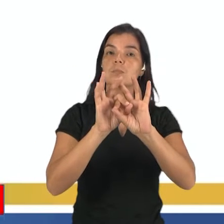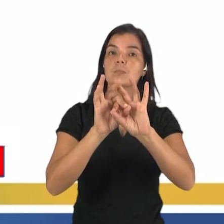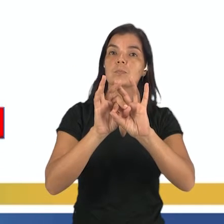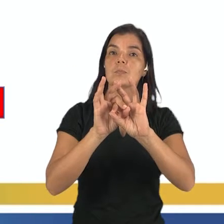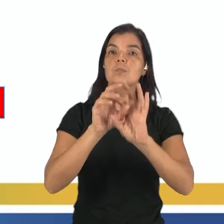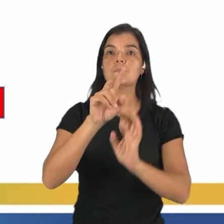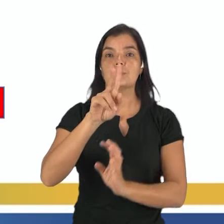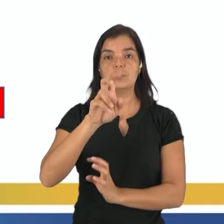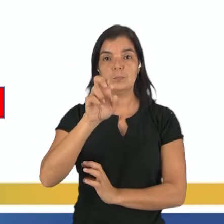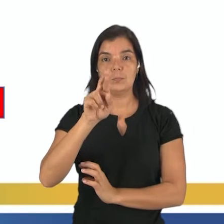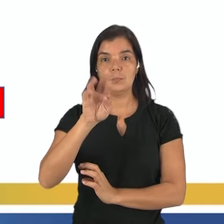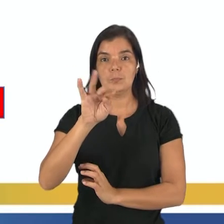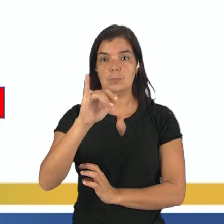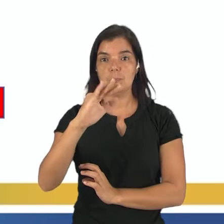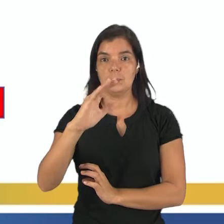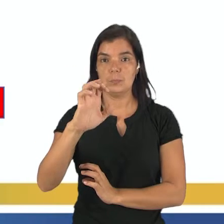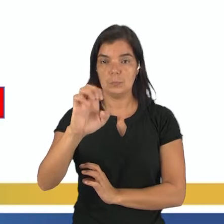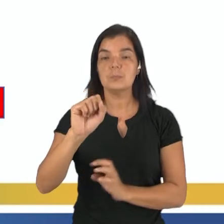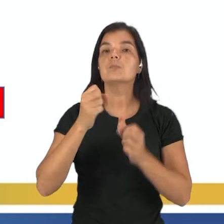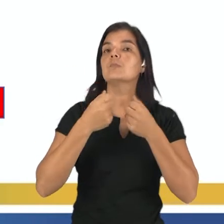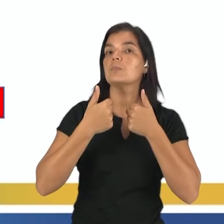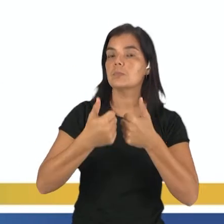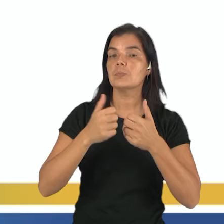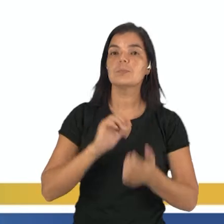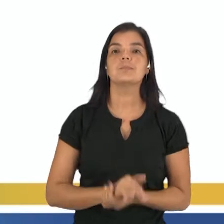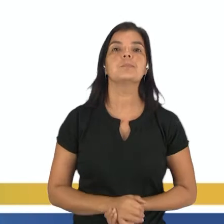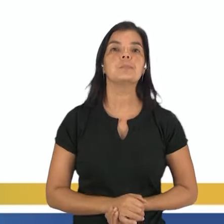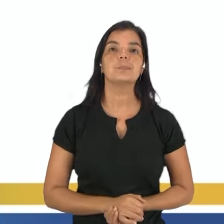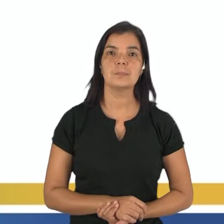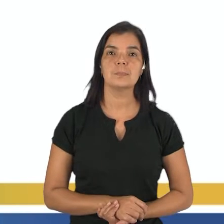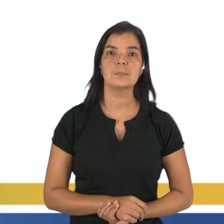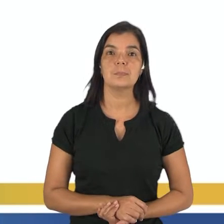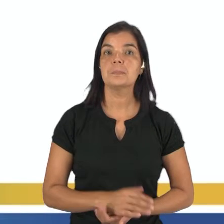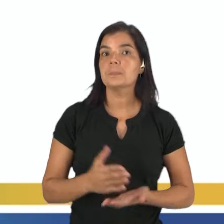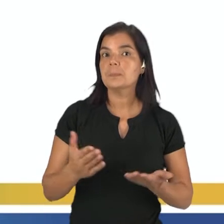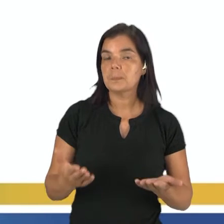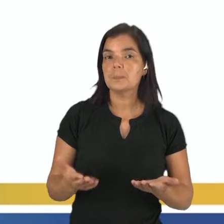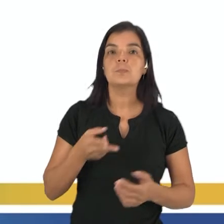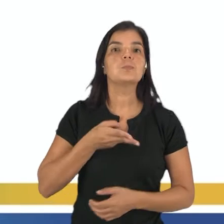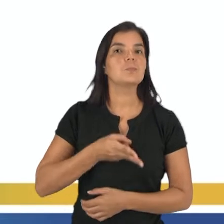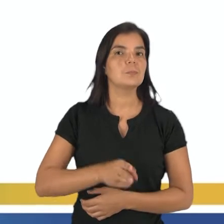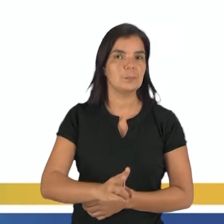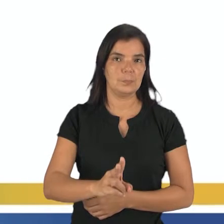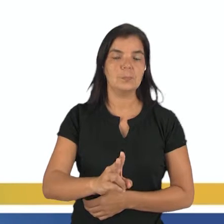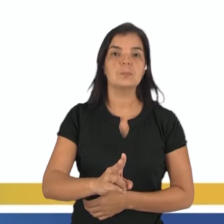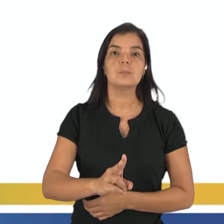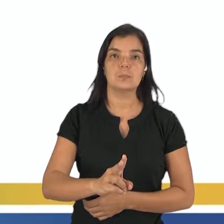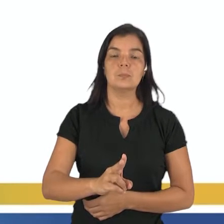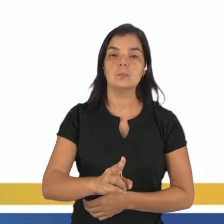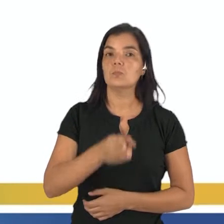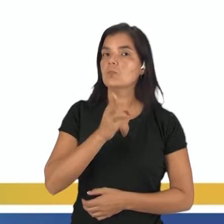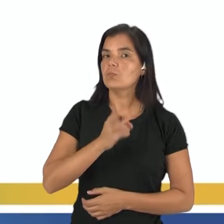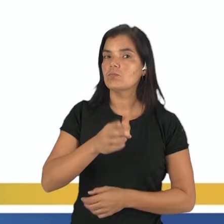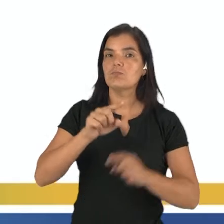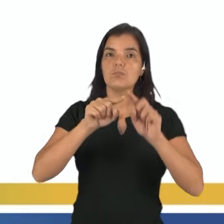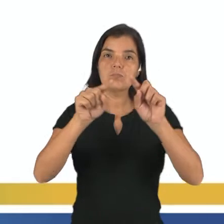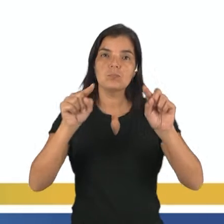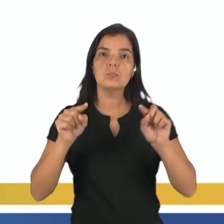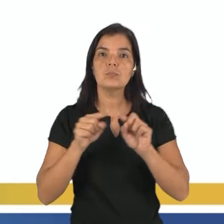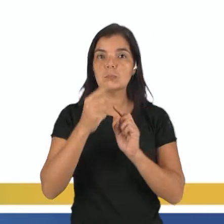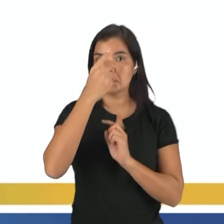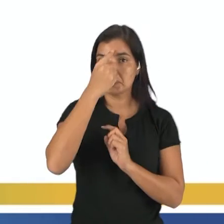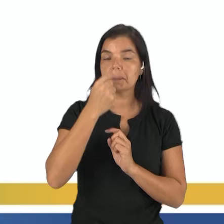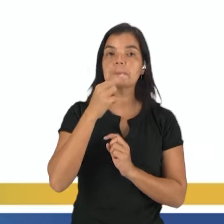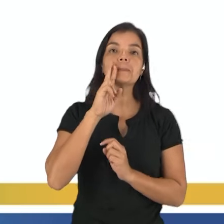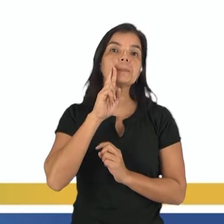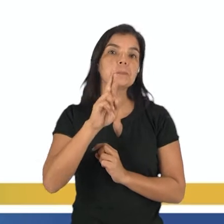chamamos de vértice, beleza? Muito bem. Então, continuando, pessoal, nesse mesmo cubo nós vamos responder a